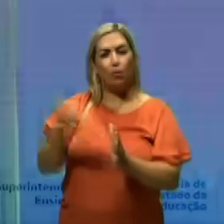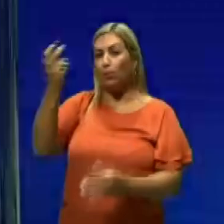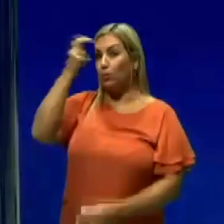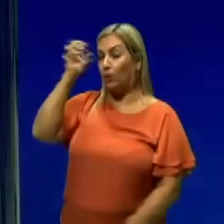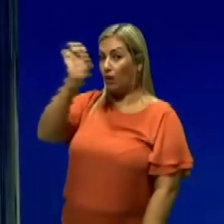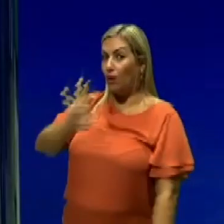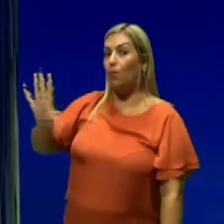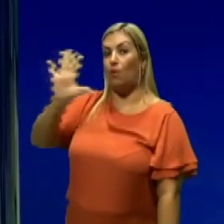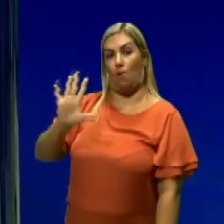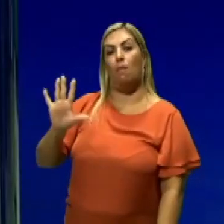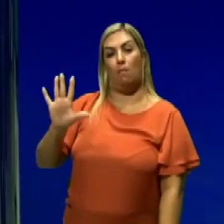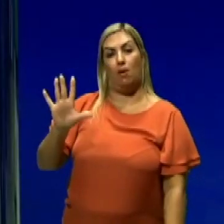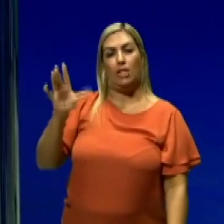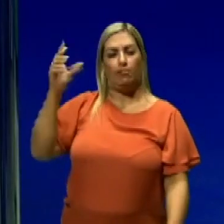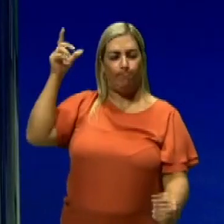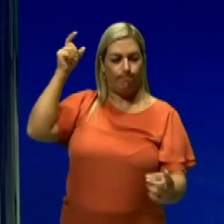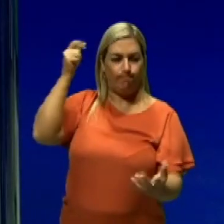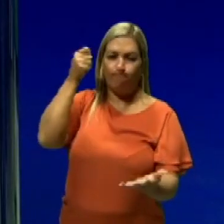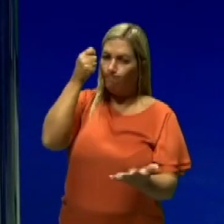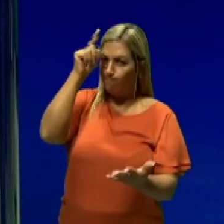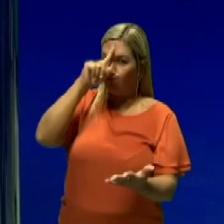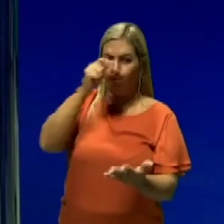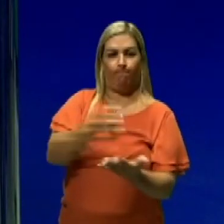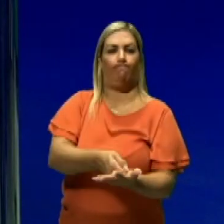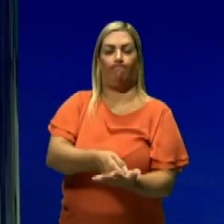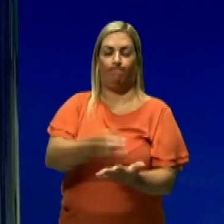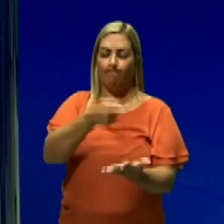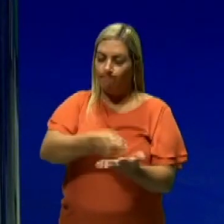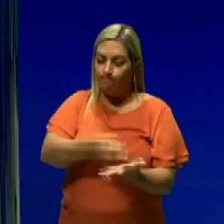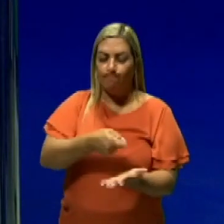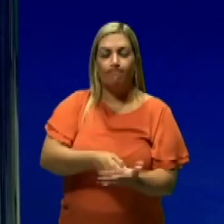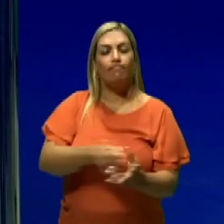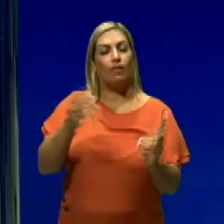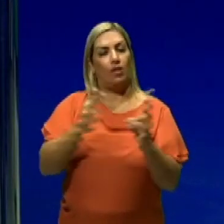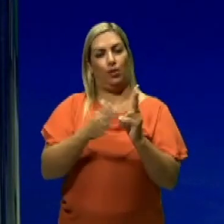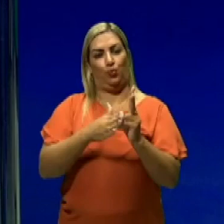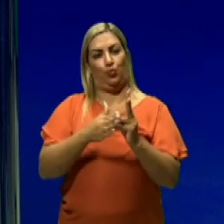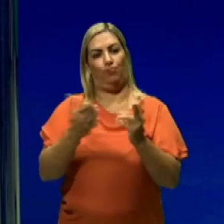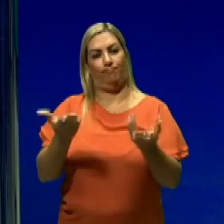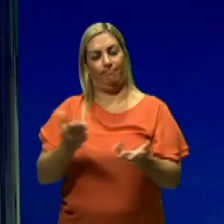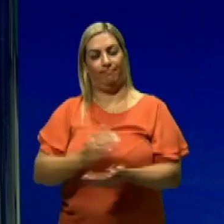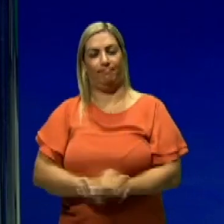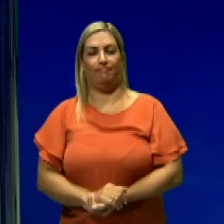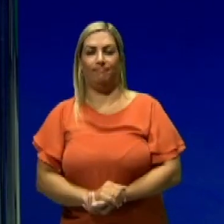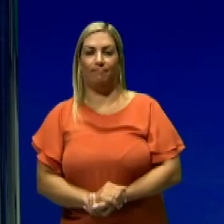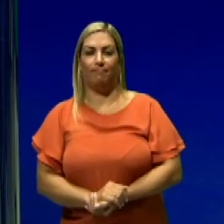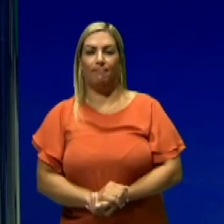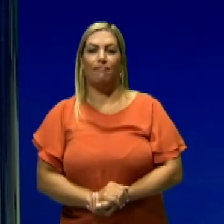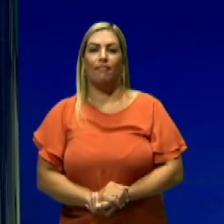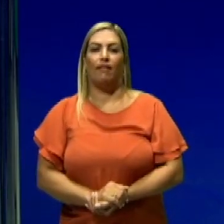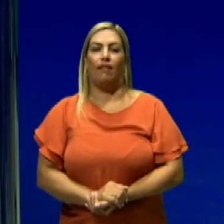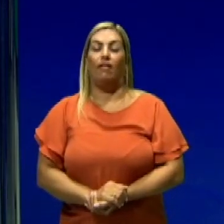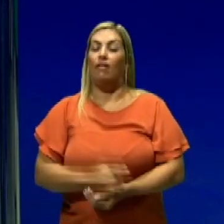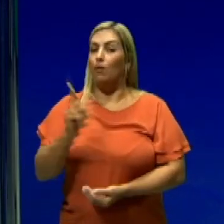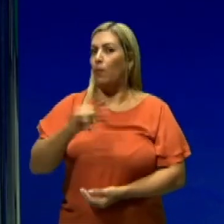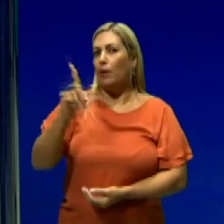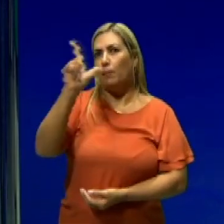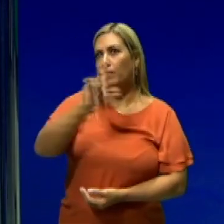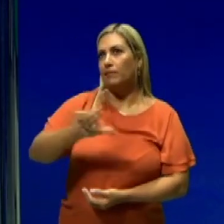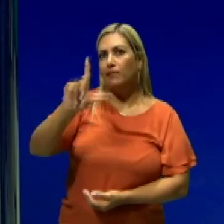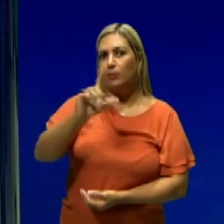europa que vem para ser imposta nos nativos do brasil é uma literatura